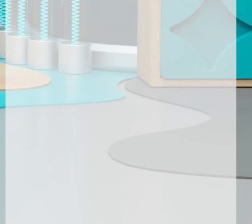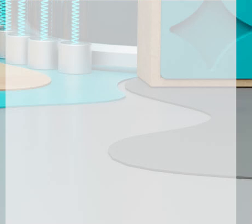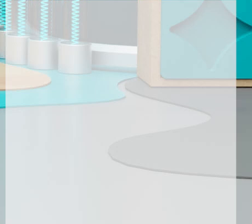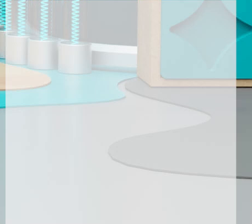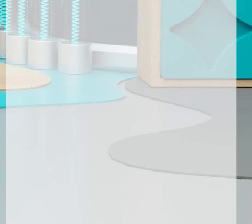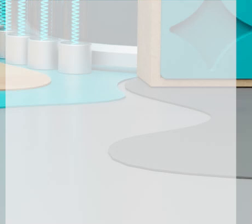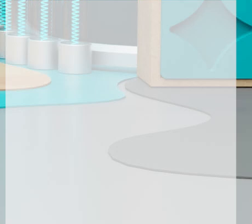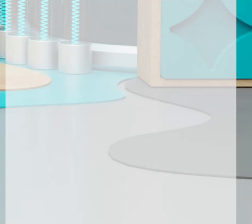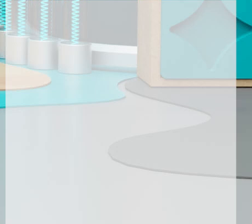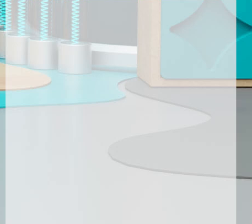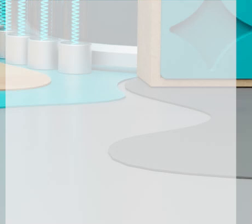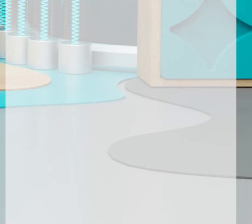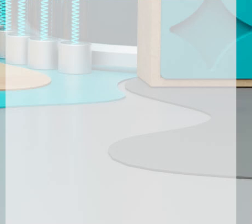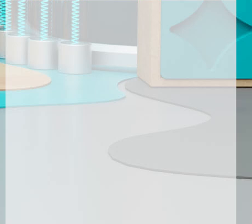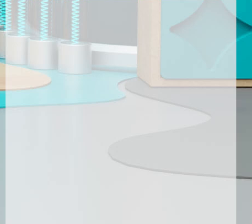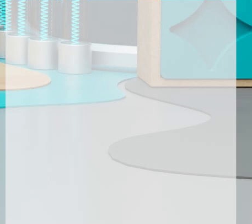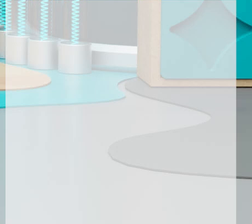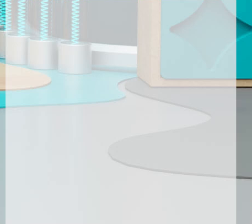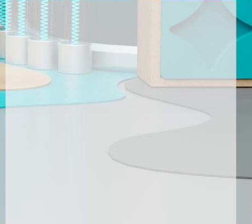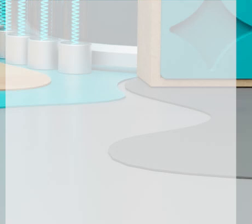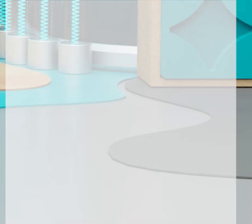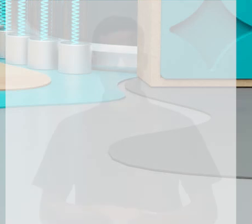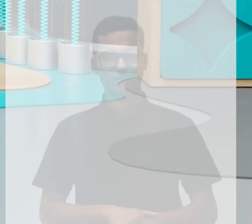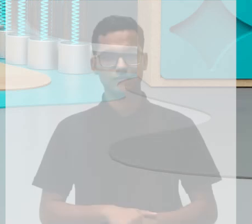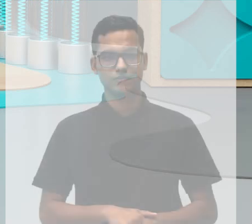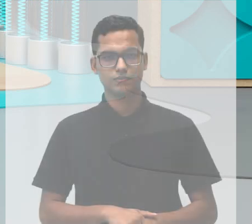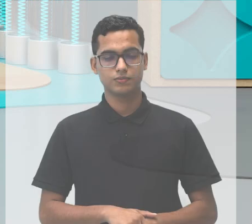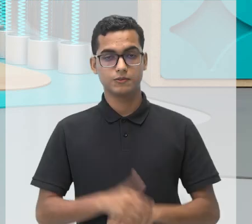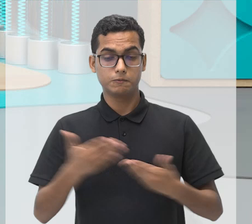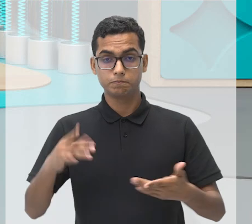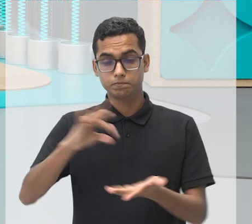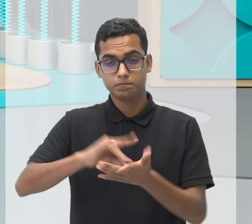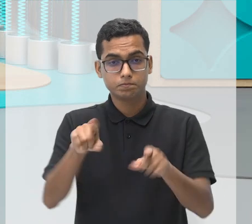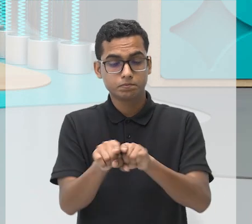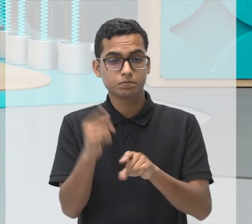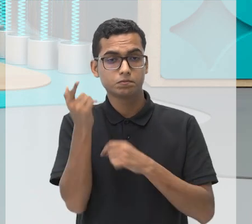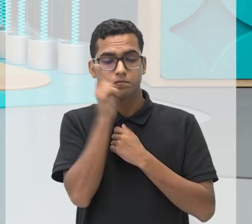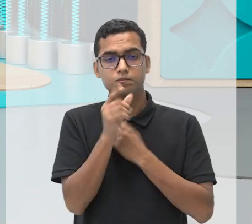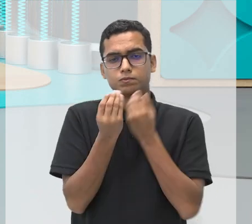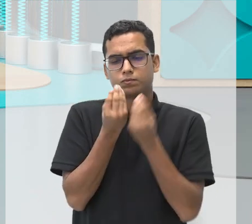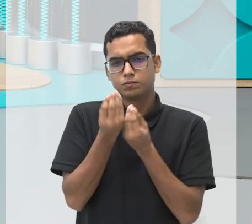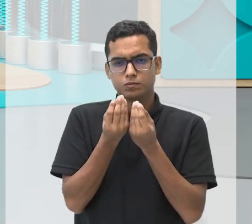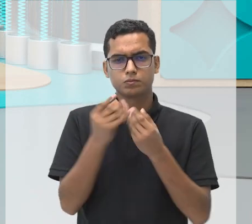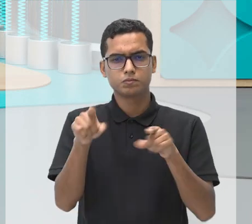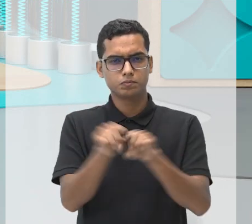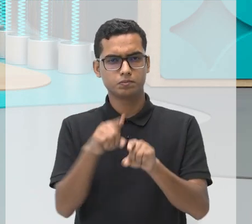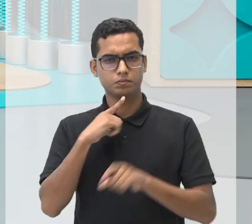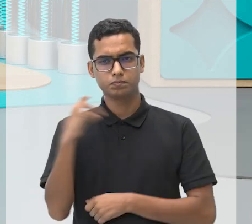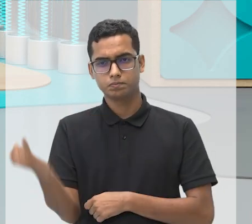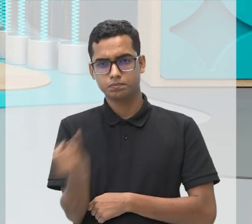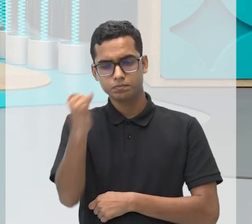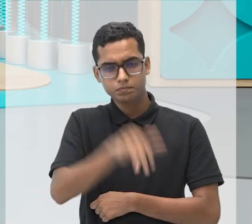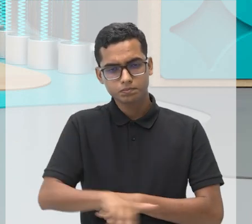lesões. A importância dessa capacidade, olha só, o texto continua para a gente, tem relação com a saúde das